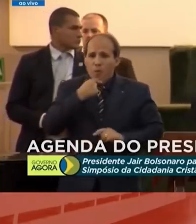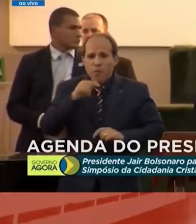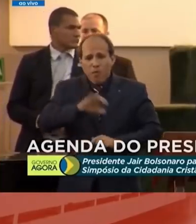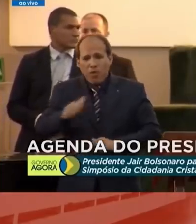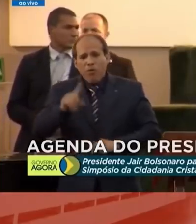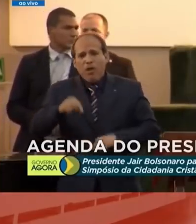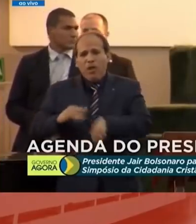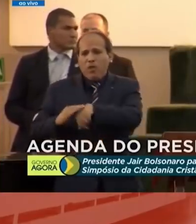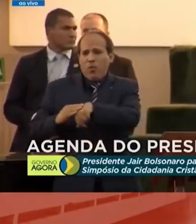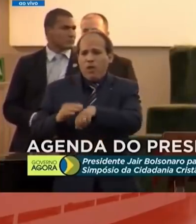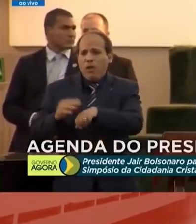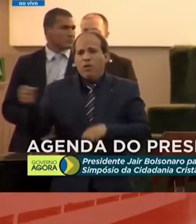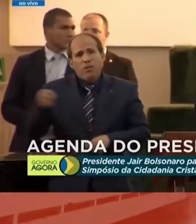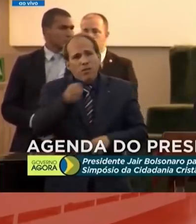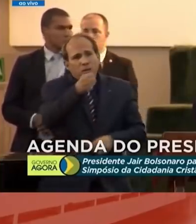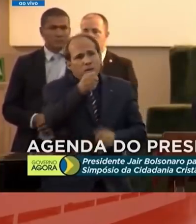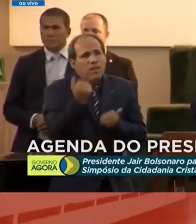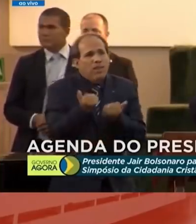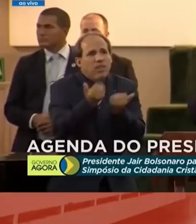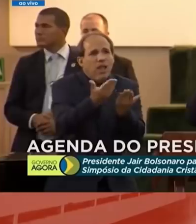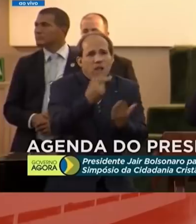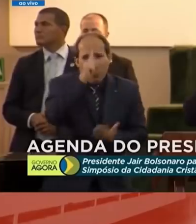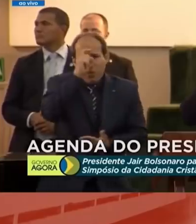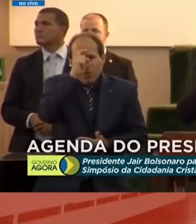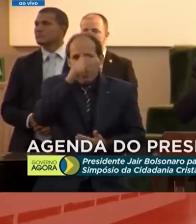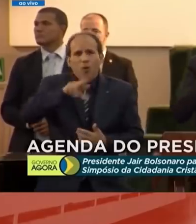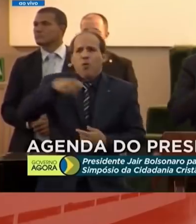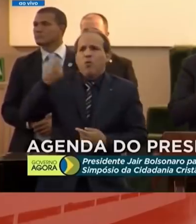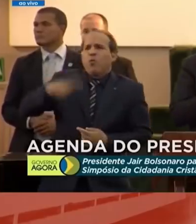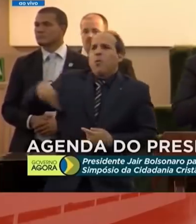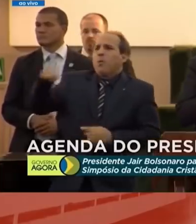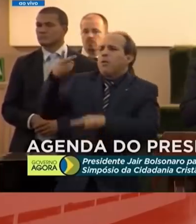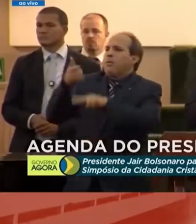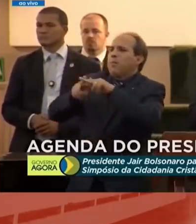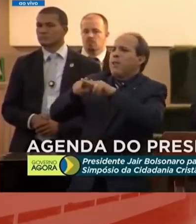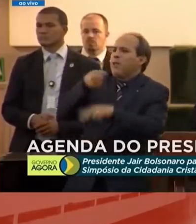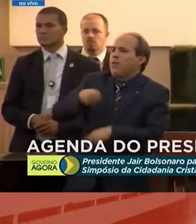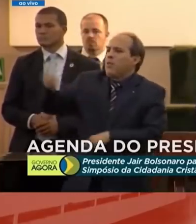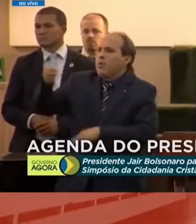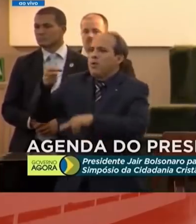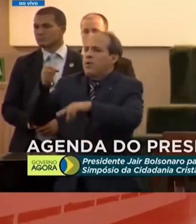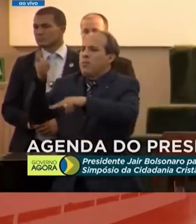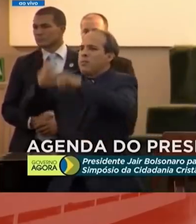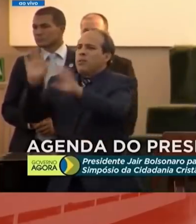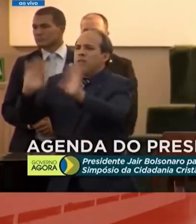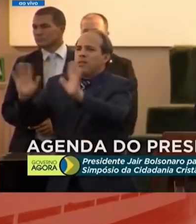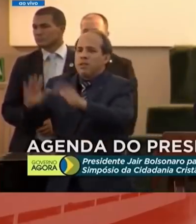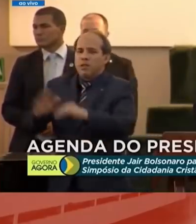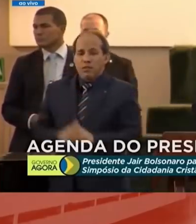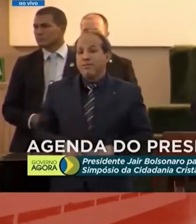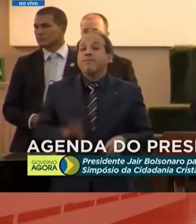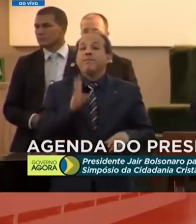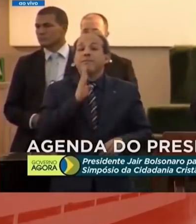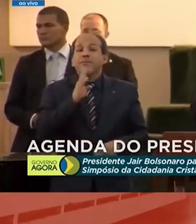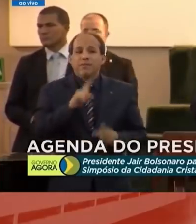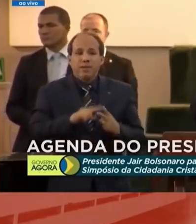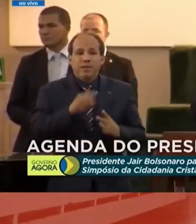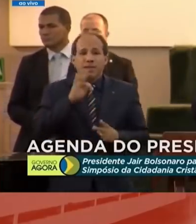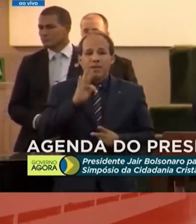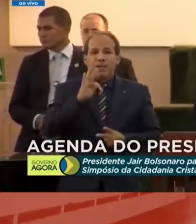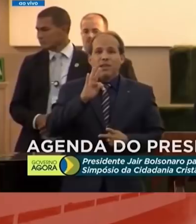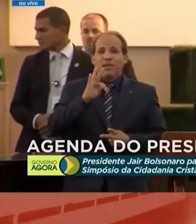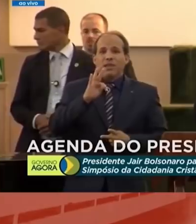atacam, violentam e agridem crianças. Muitas vezes, ou a gente não sabe que o local onde a criança é mais